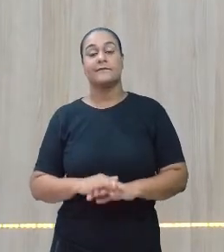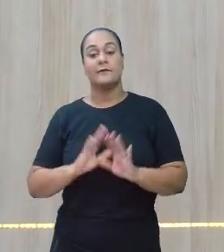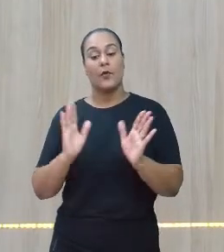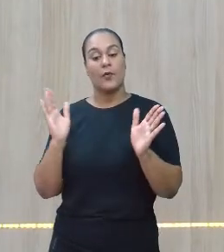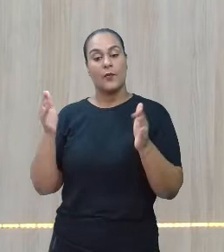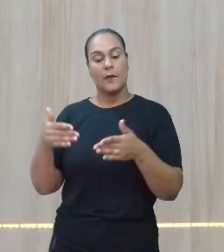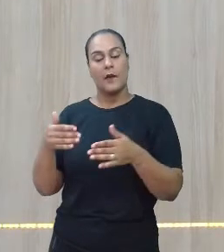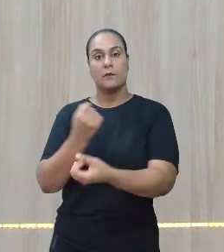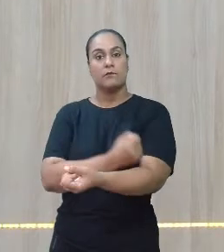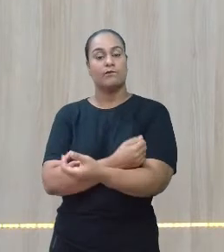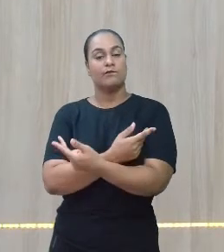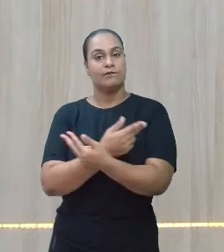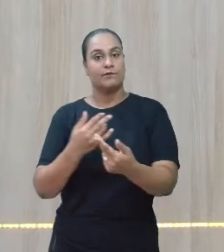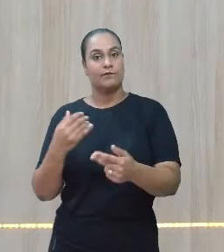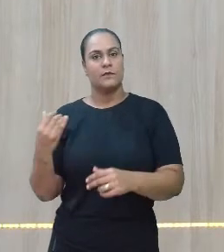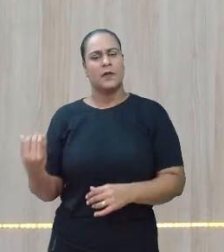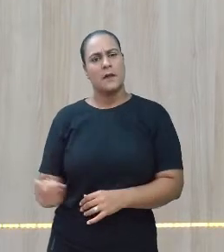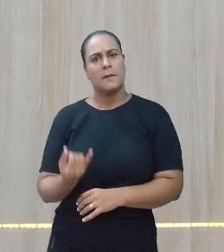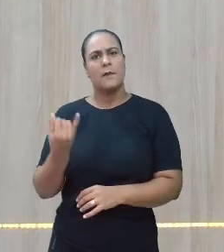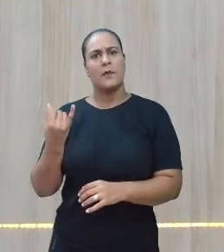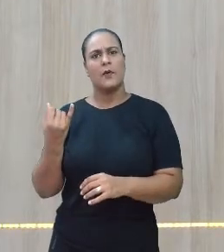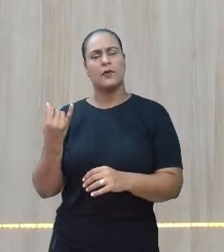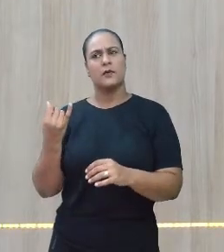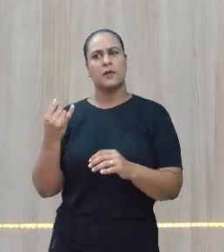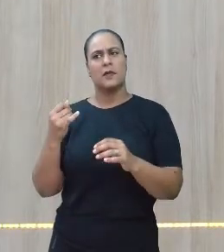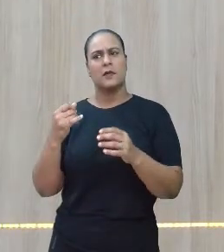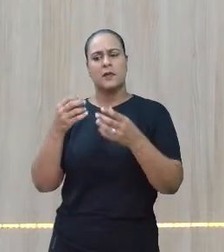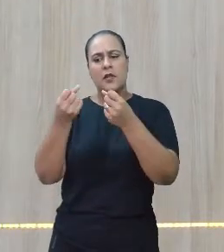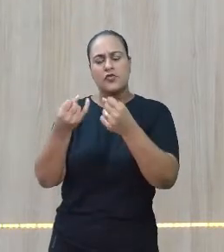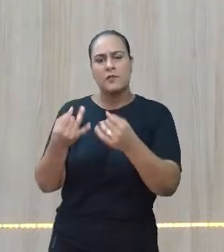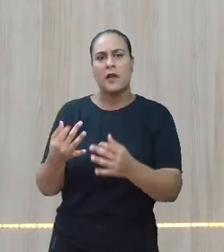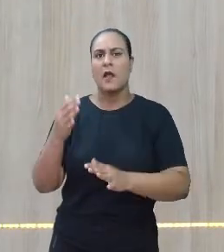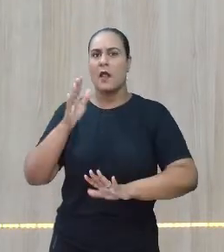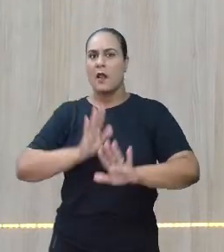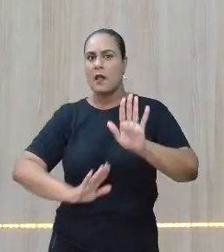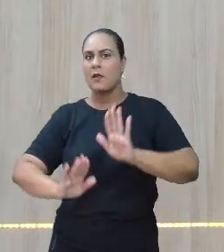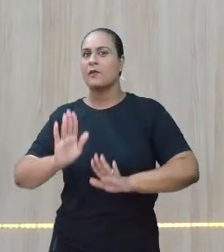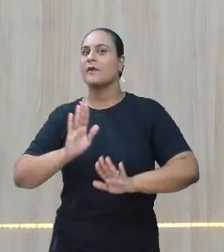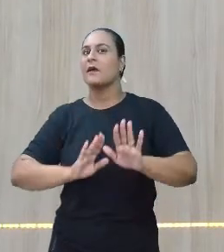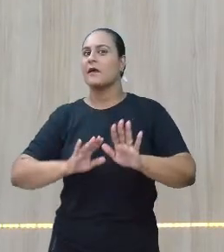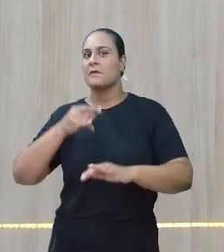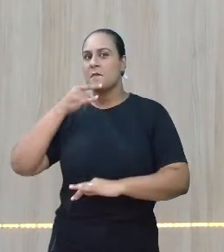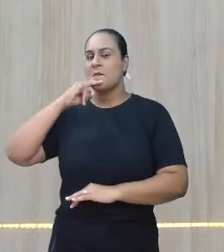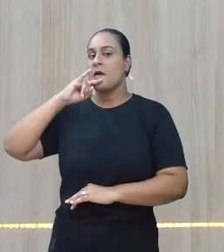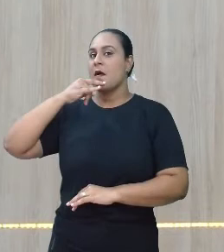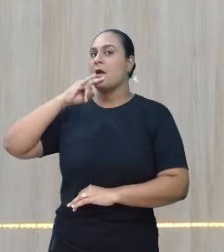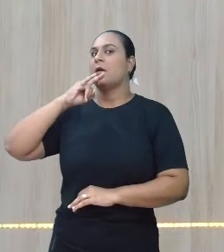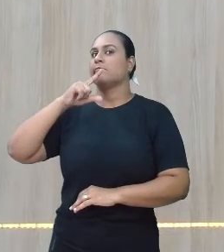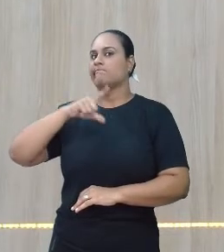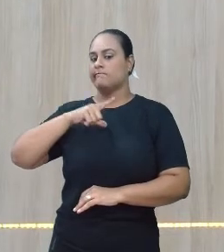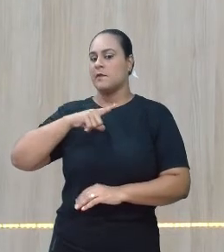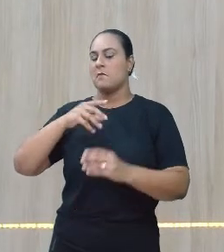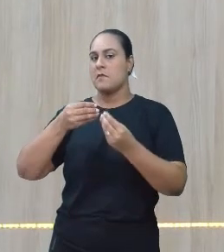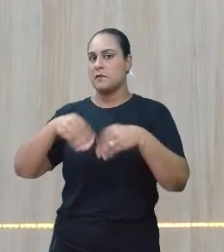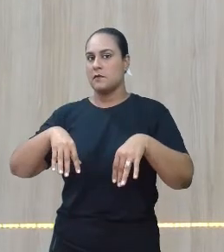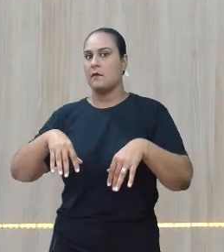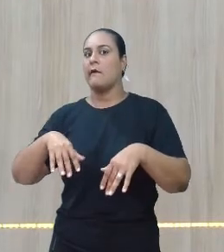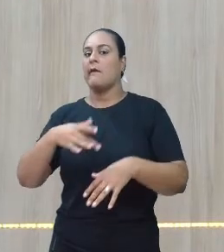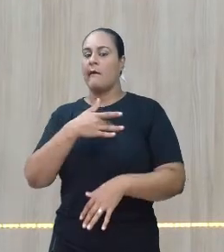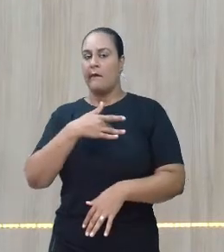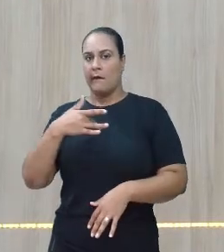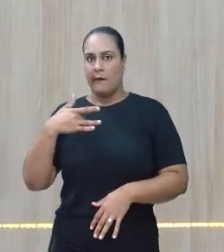drogas, muito importante. E falar que, no caso da bebida alcoólica, traz essa complicação, né, gente? Perder